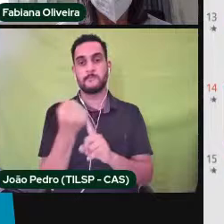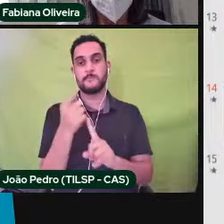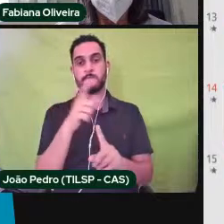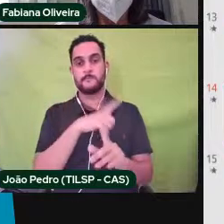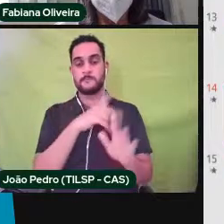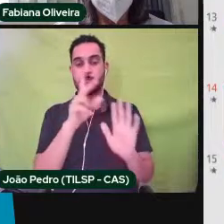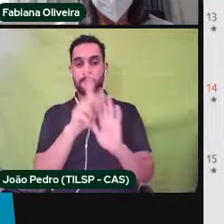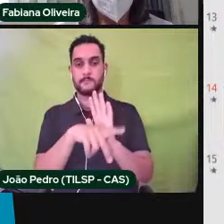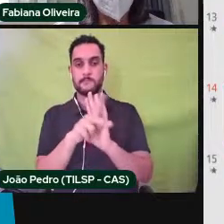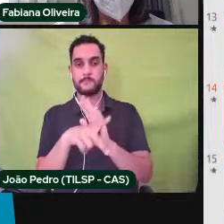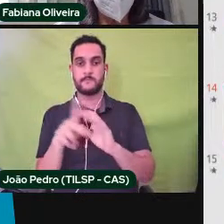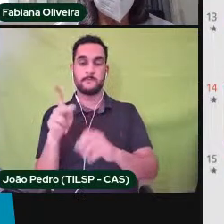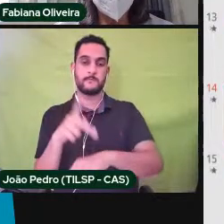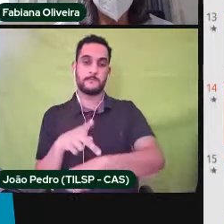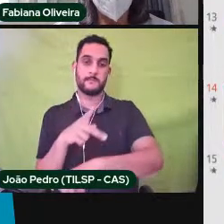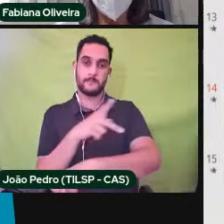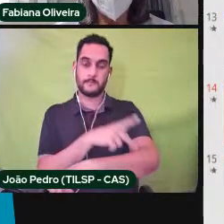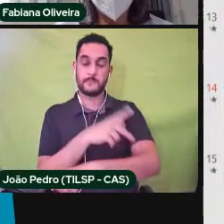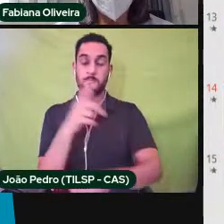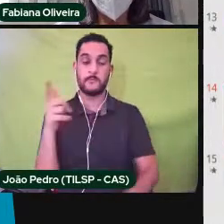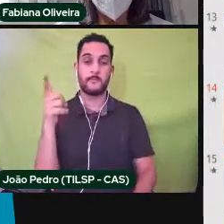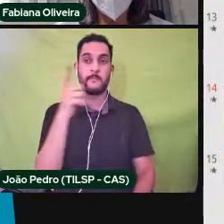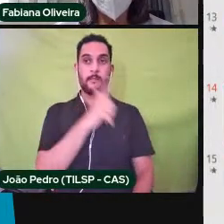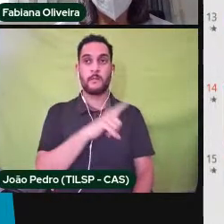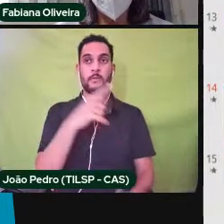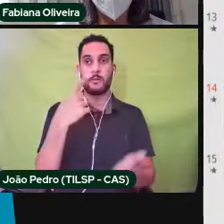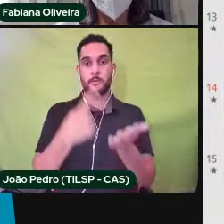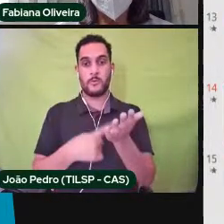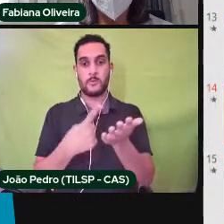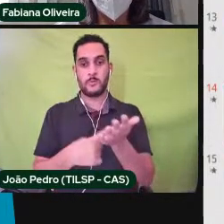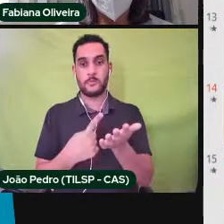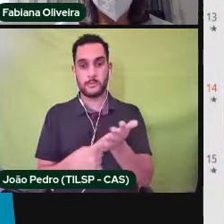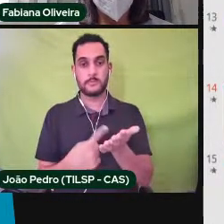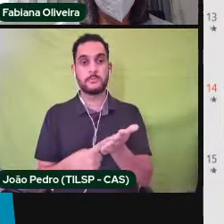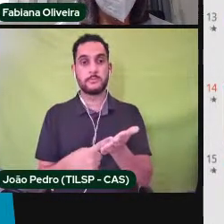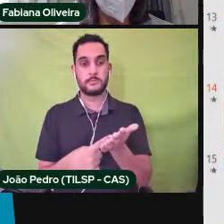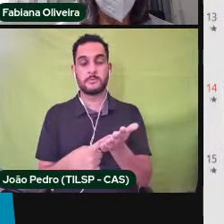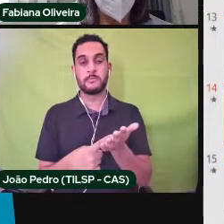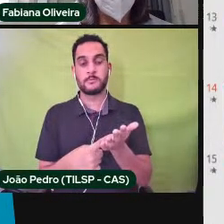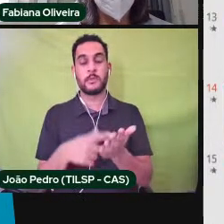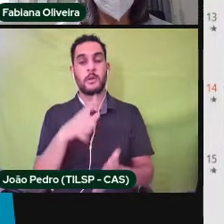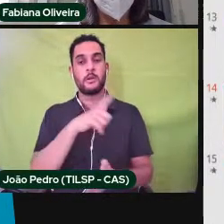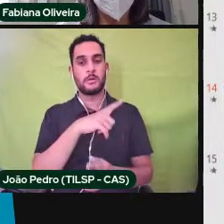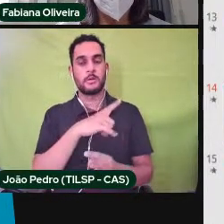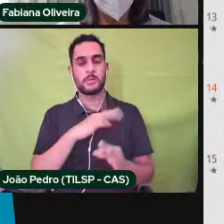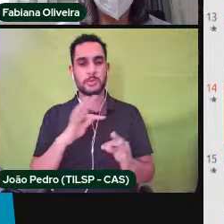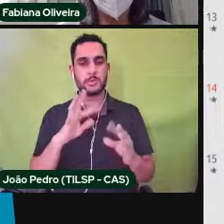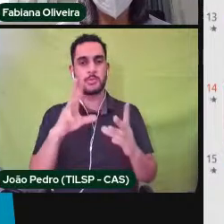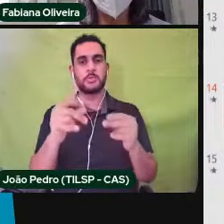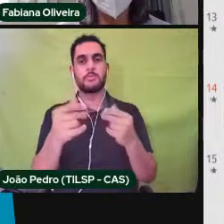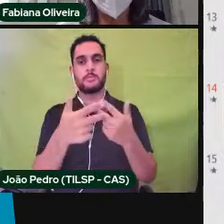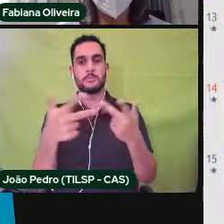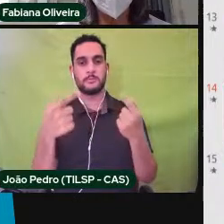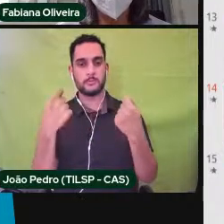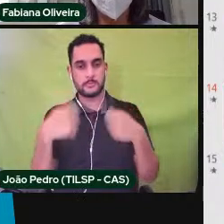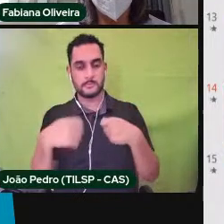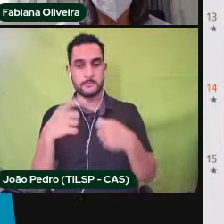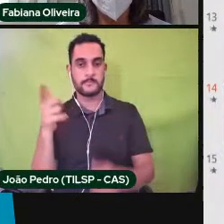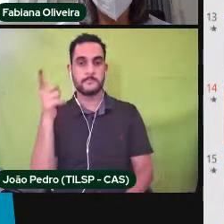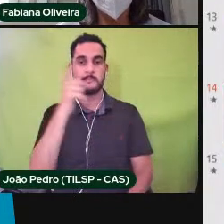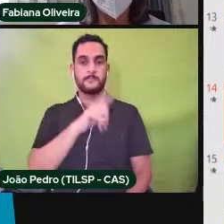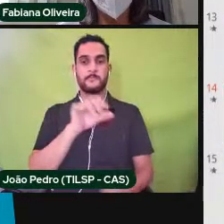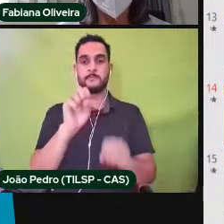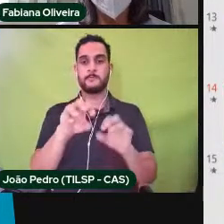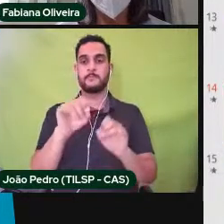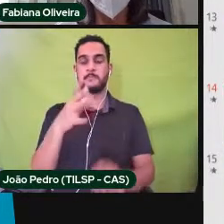pedagógico, para poder ela se comprometer, inclusive, tomar todas as providências necessárias para a educação de